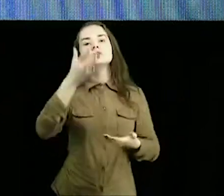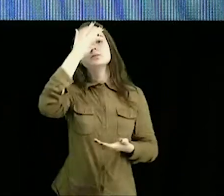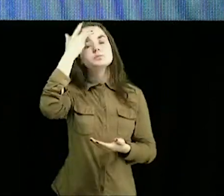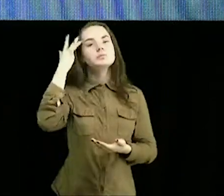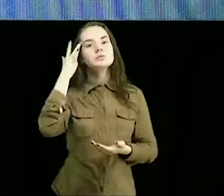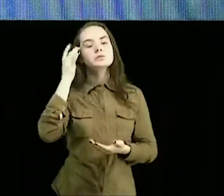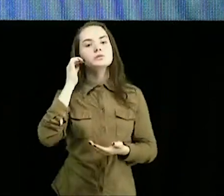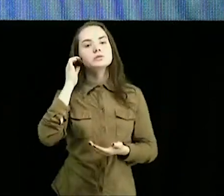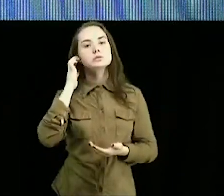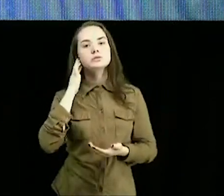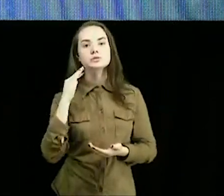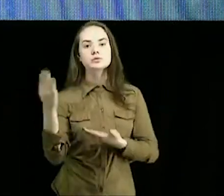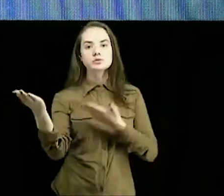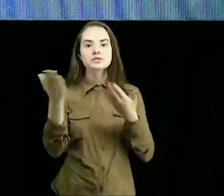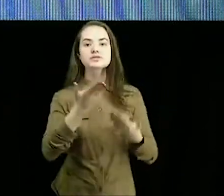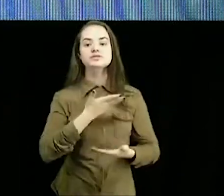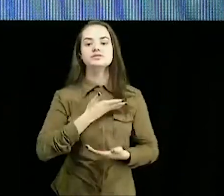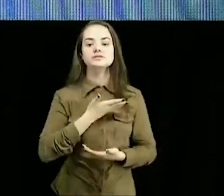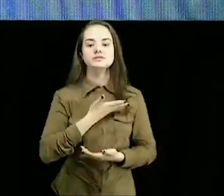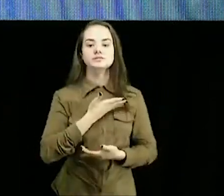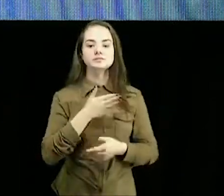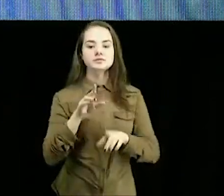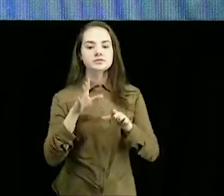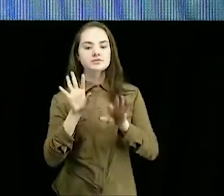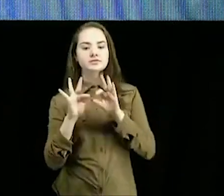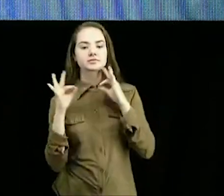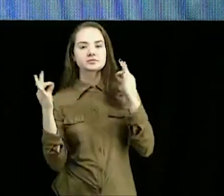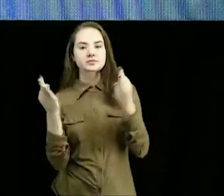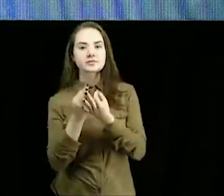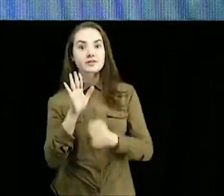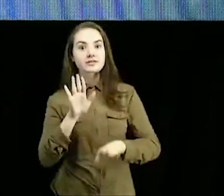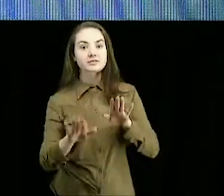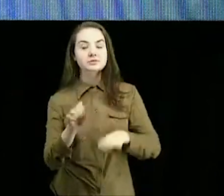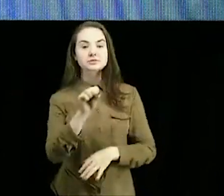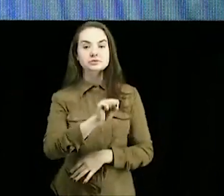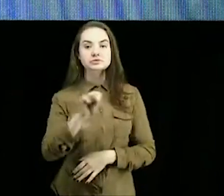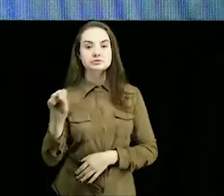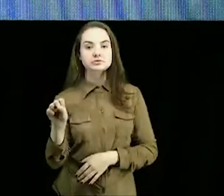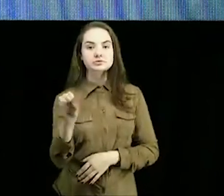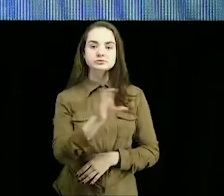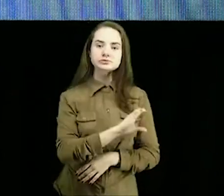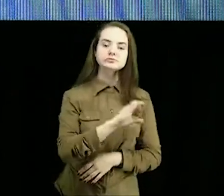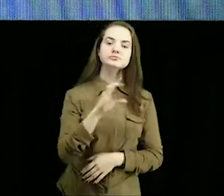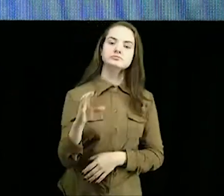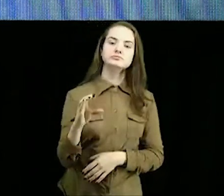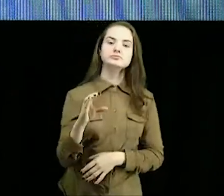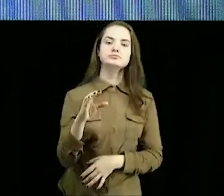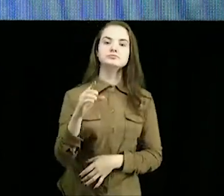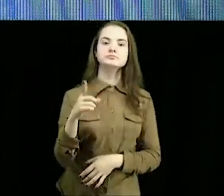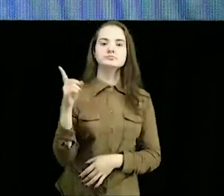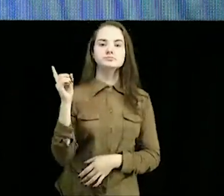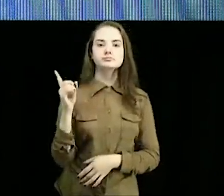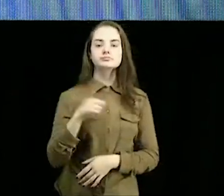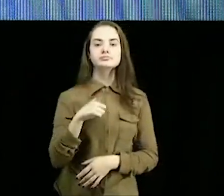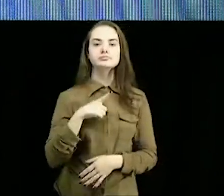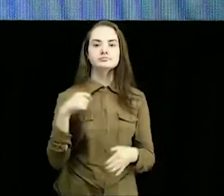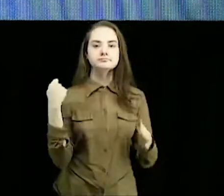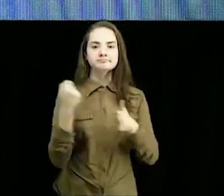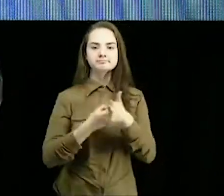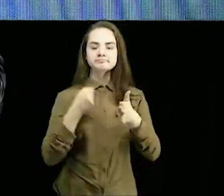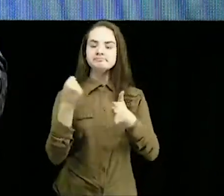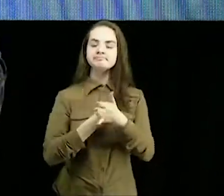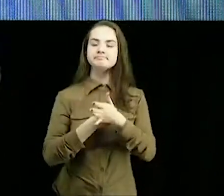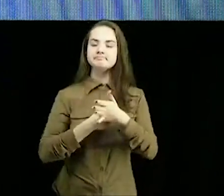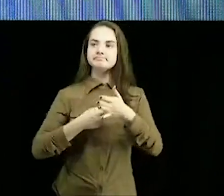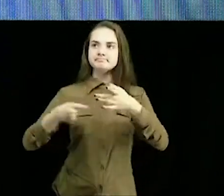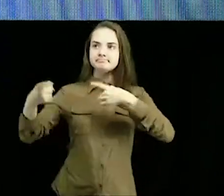e trouxesse aqueles amigos, parentes, vai que você tem uma sogra, um sogro, um cunhado, que está passando por uma luta espiritual, uma